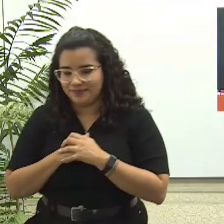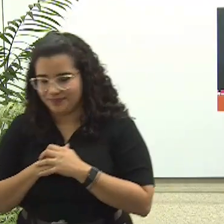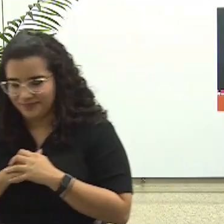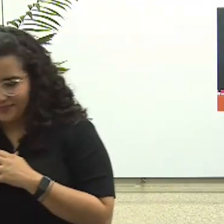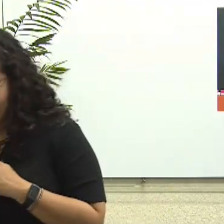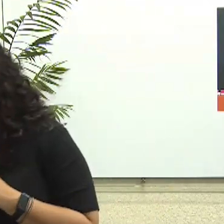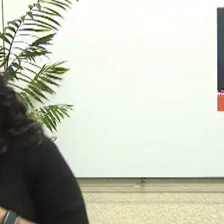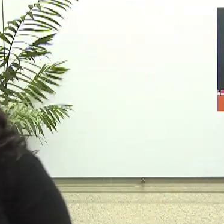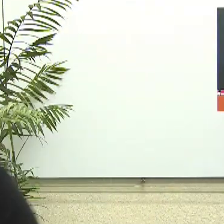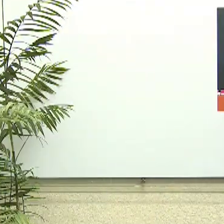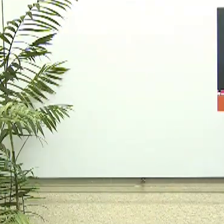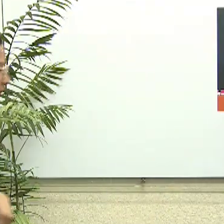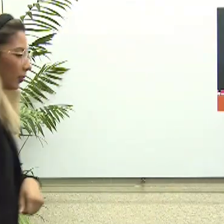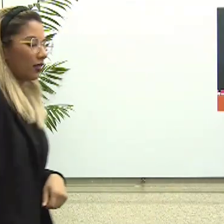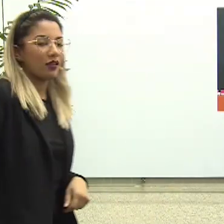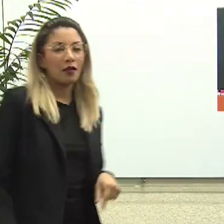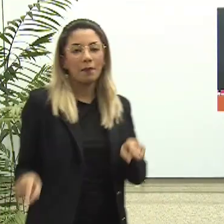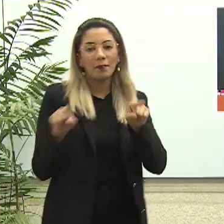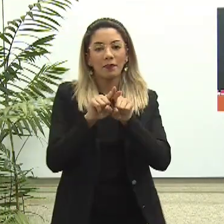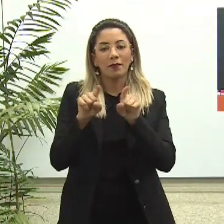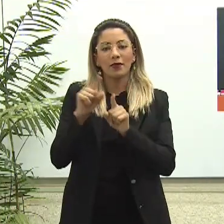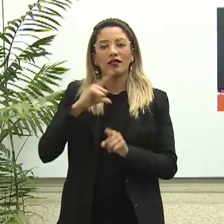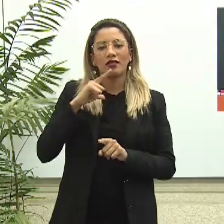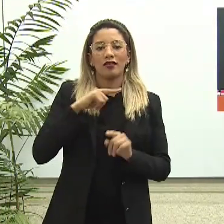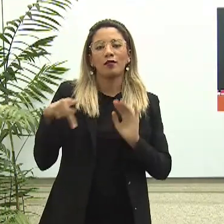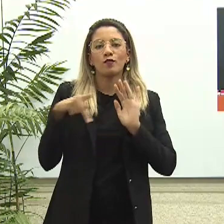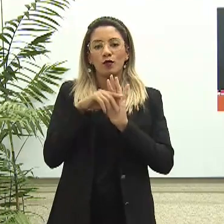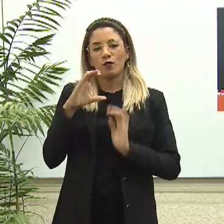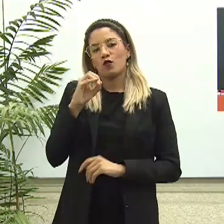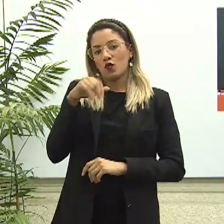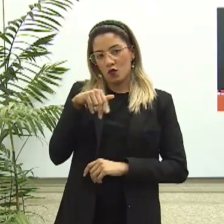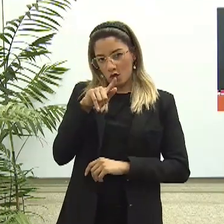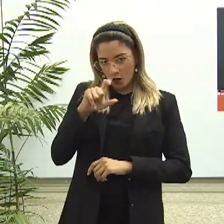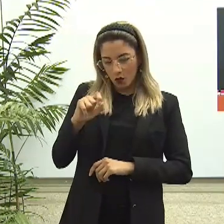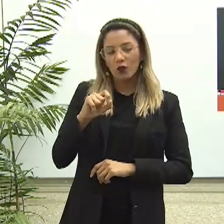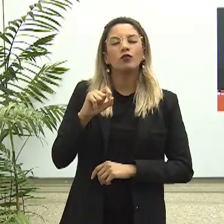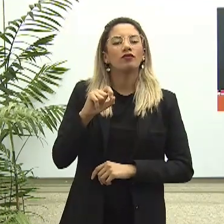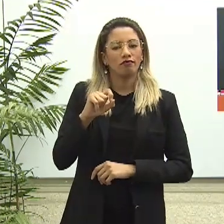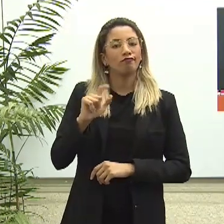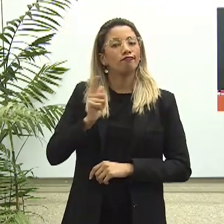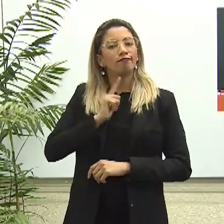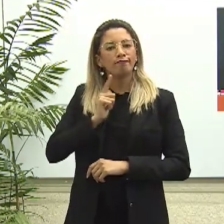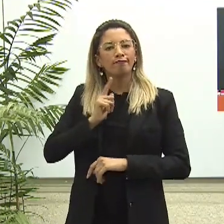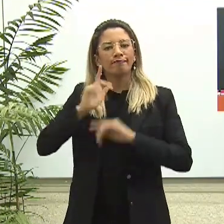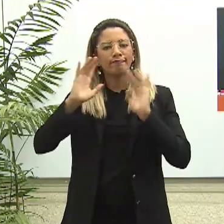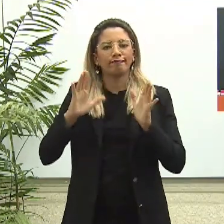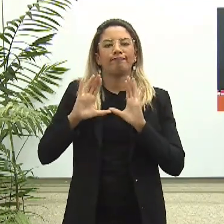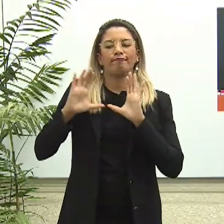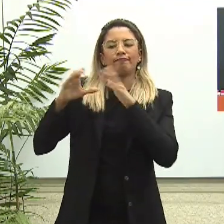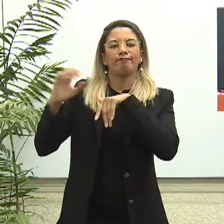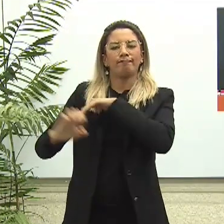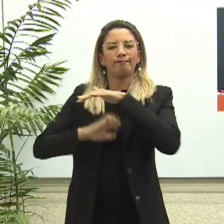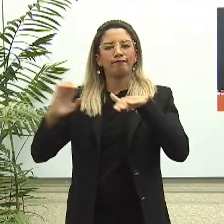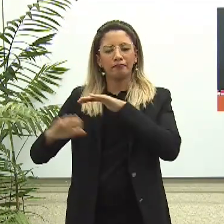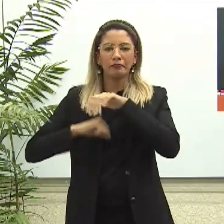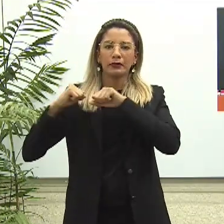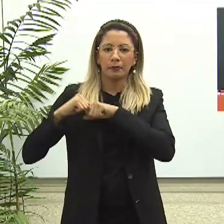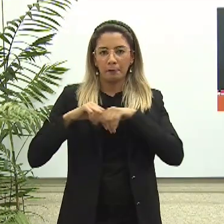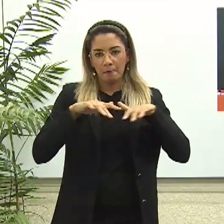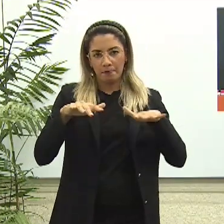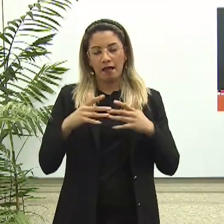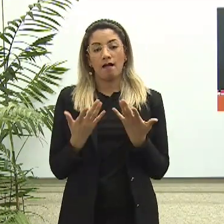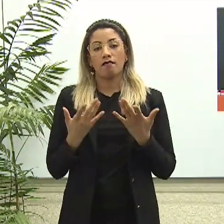República democrática do Congo ainda é extraída mediante a ditaduras fomentadas por essas grandes corporações ditaduras que